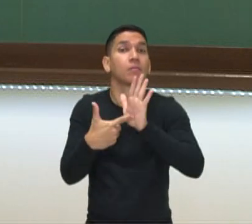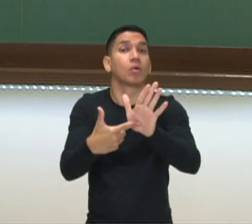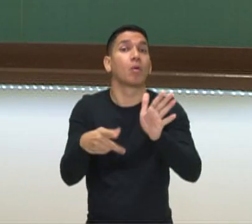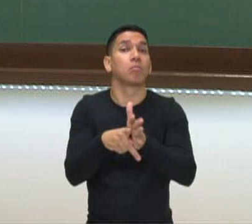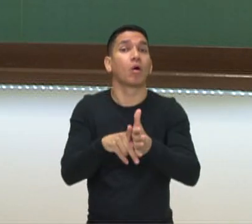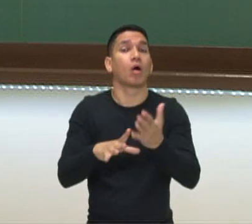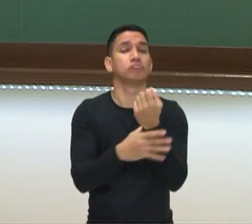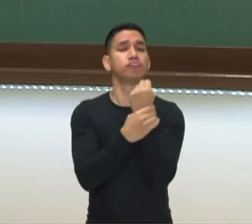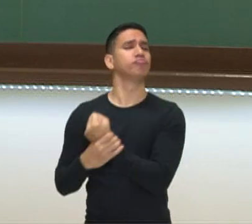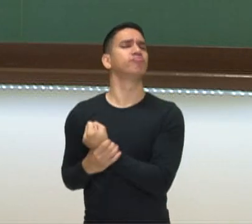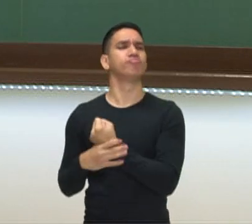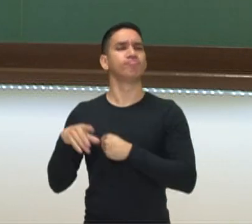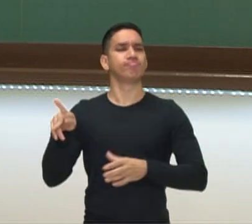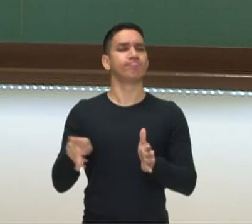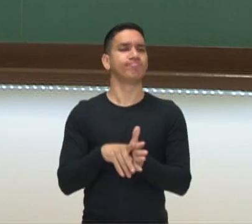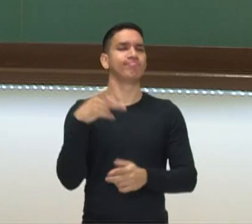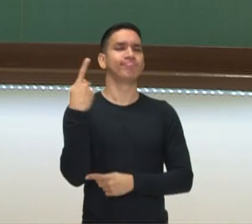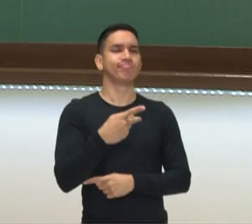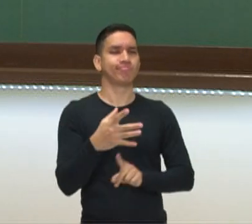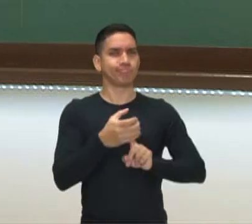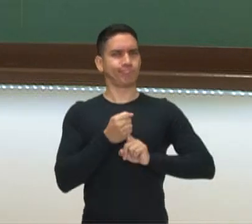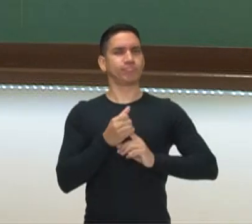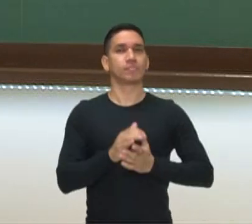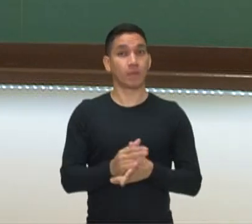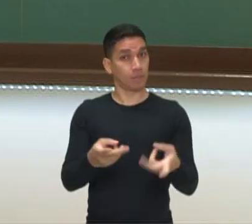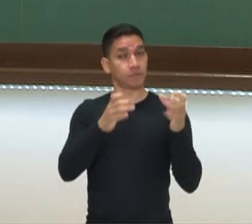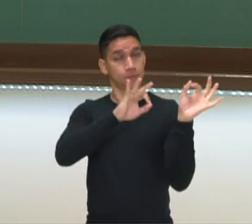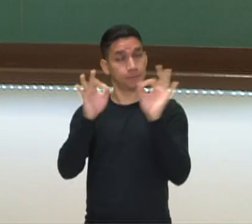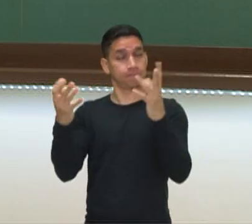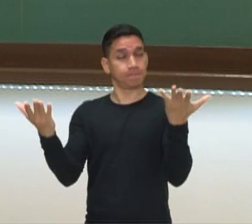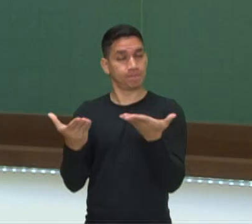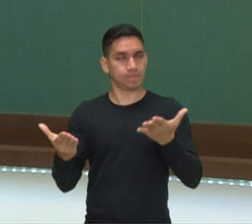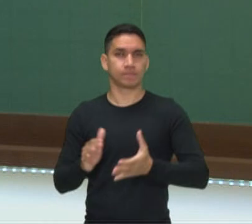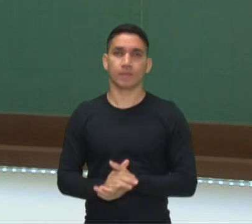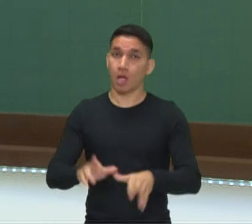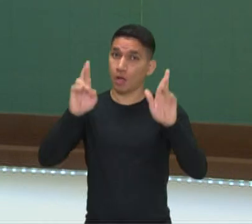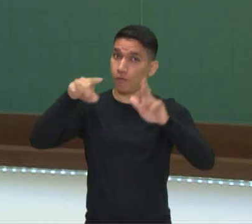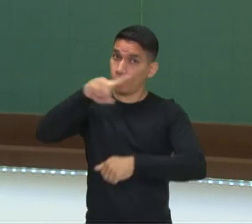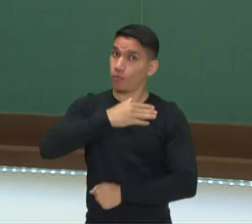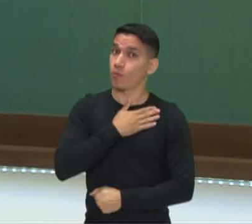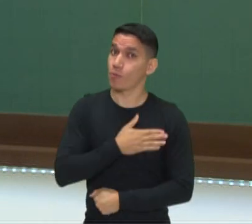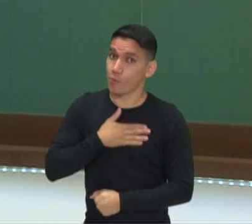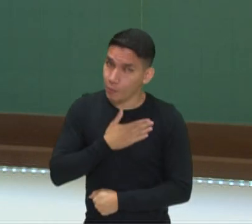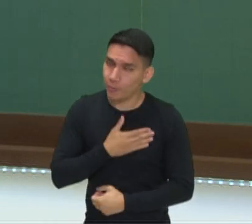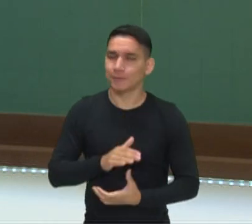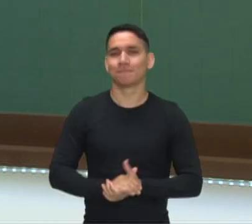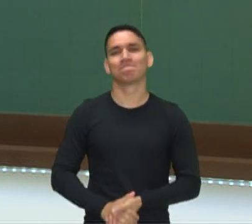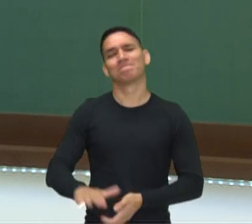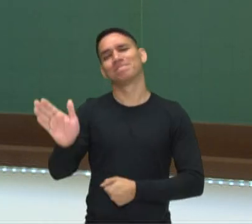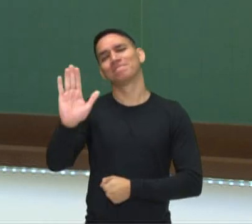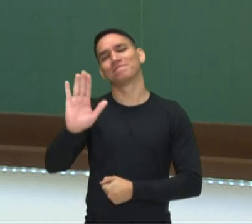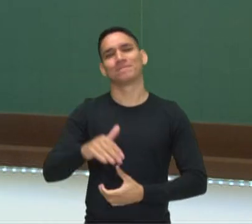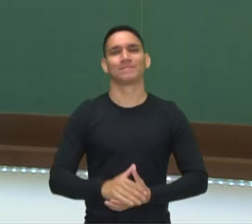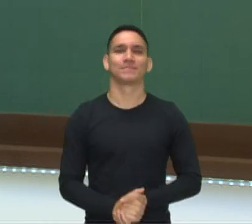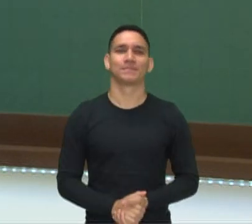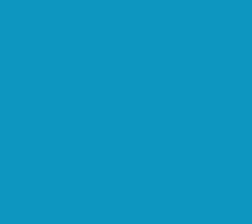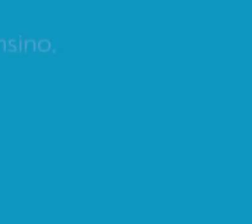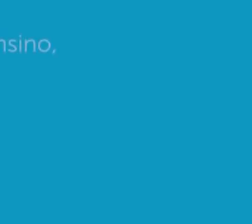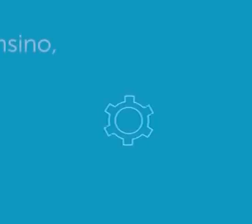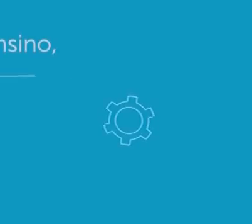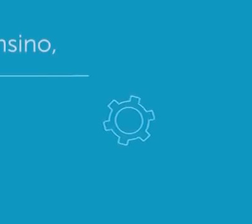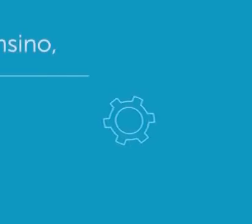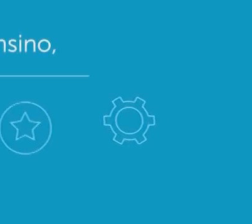poder absoluto. Foi isso que nós vimos na aula de hoje. Eu espero, 7º anos, que vocês tenham gostado e até a próxima.